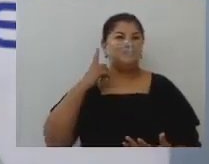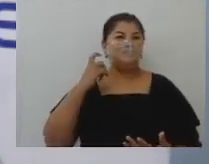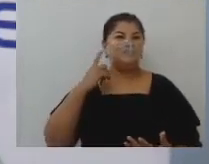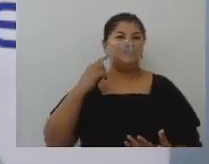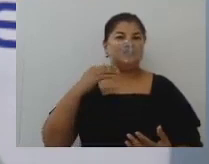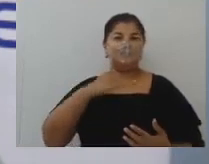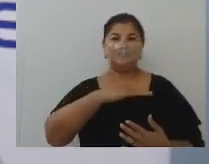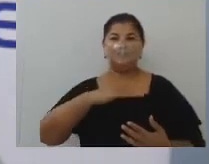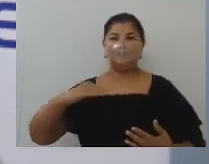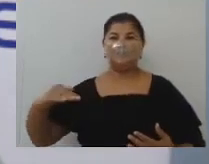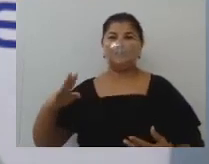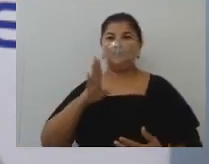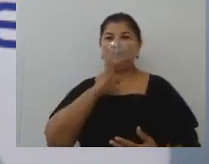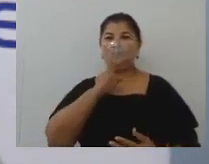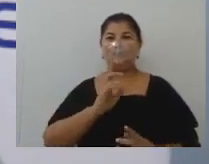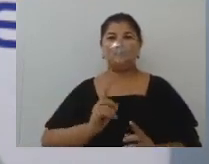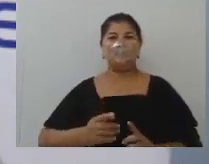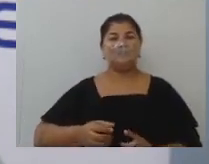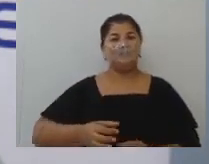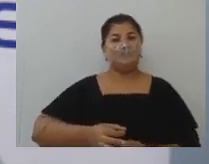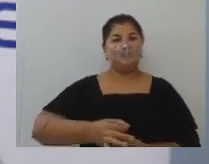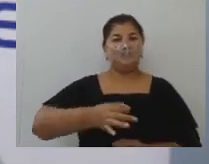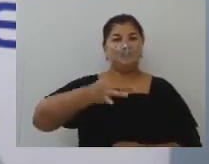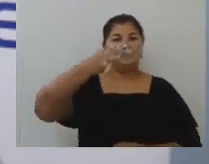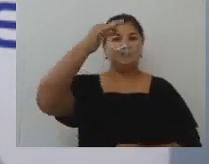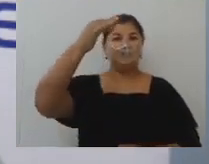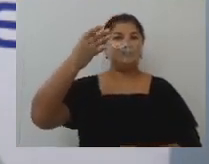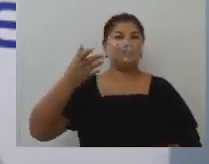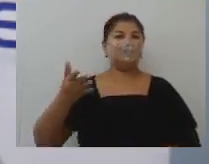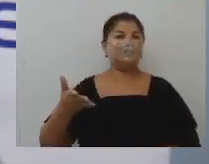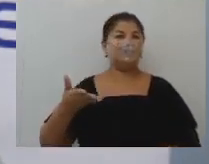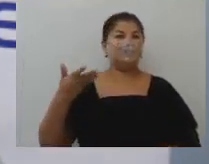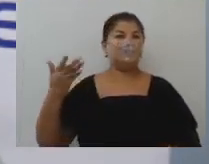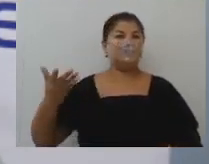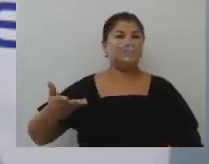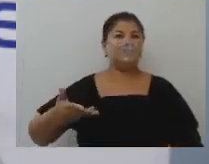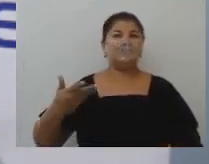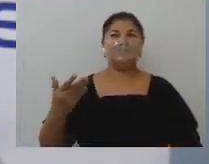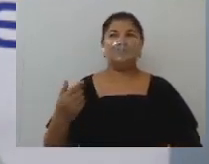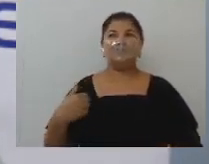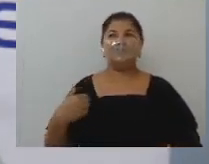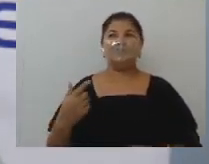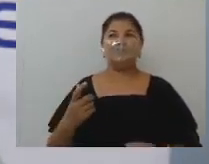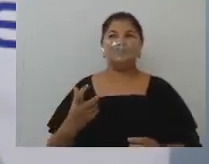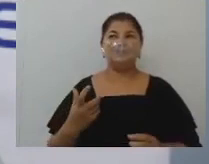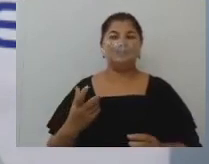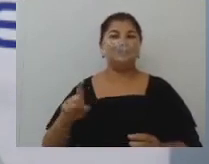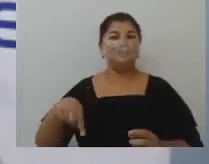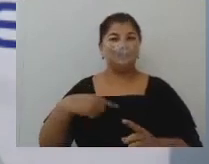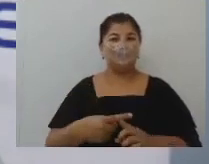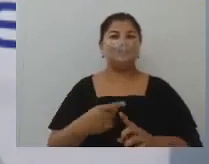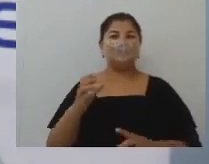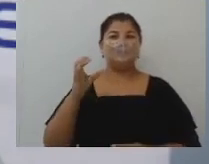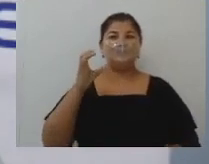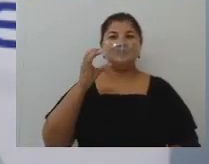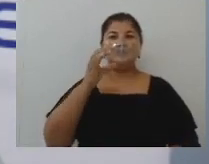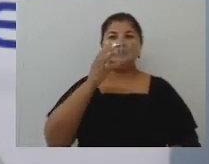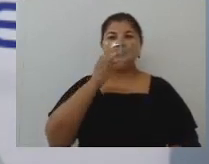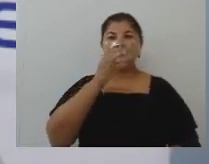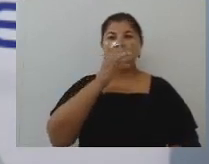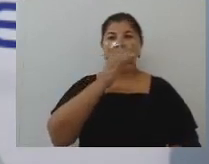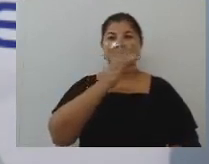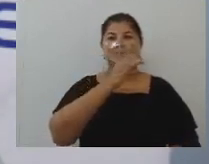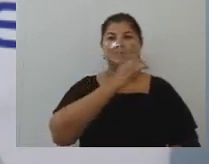Horizontal, nada. Vertical, vamos aquecer mais um pouco. Aquece o tubo.